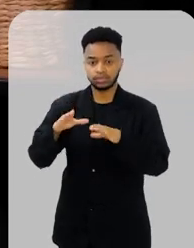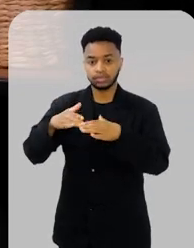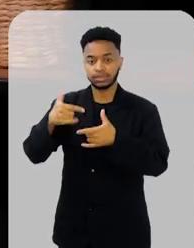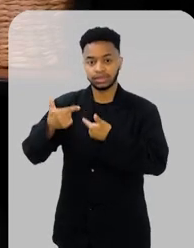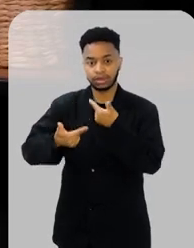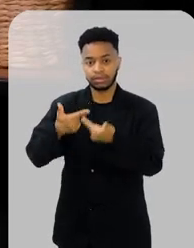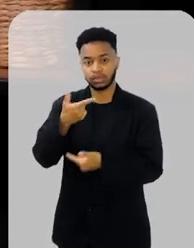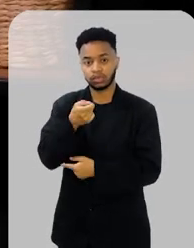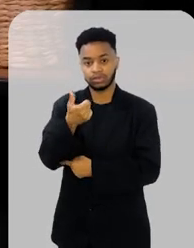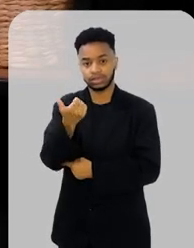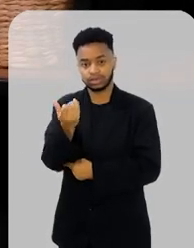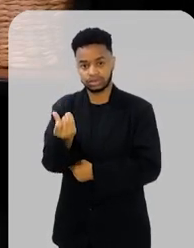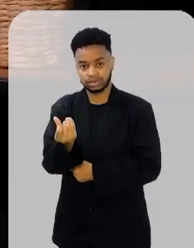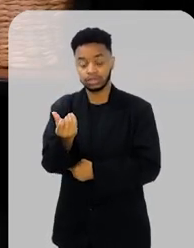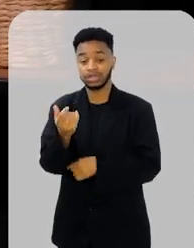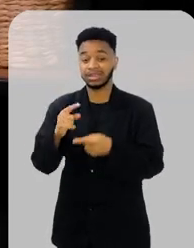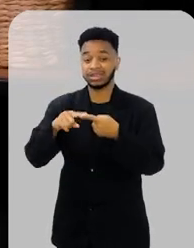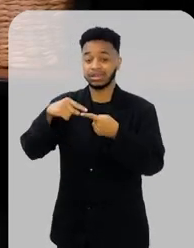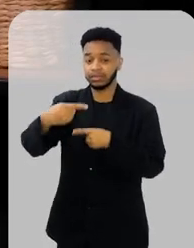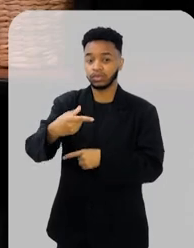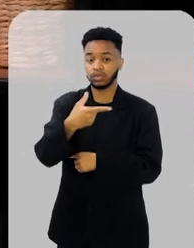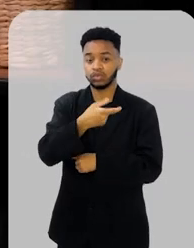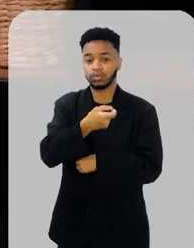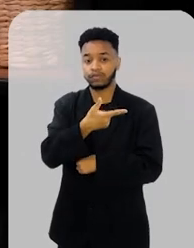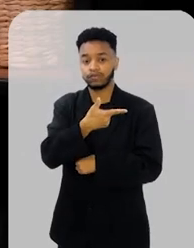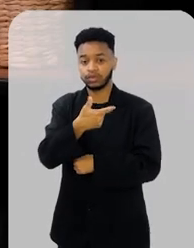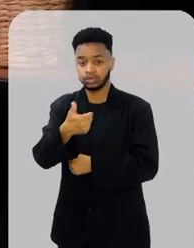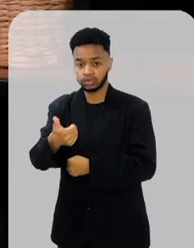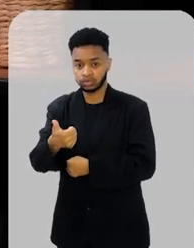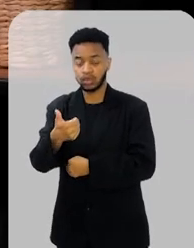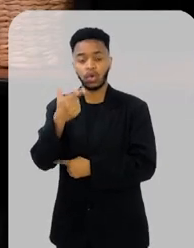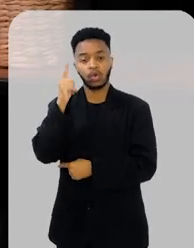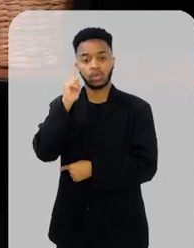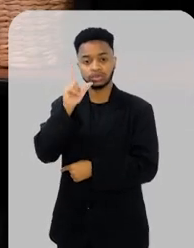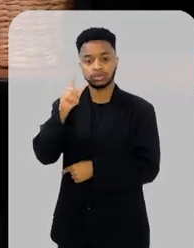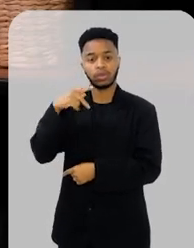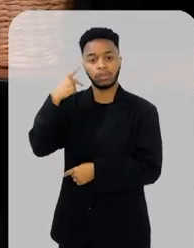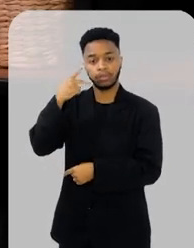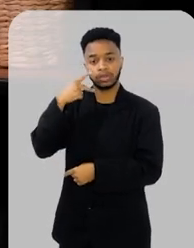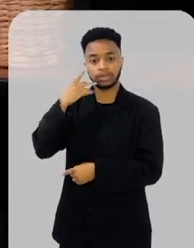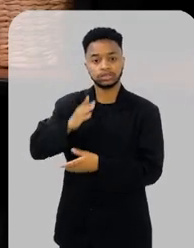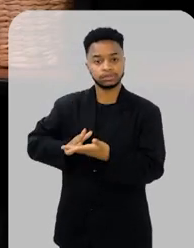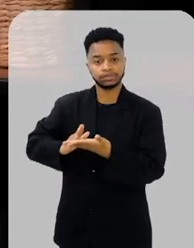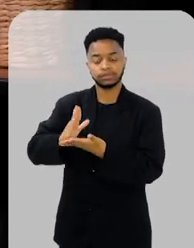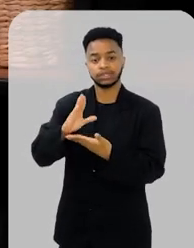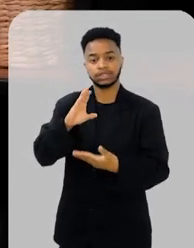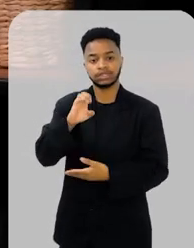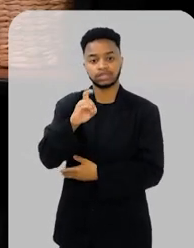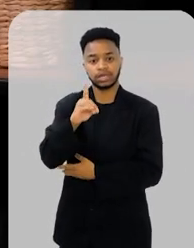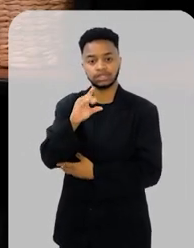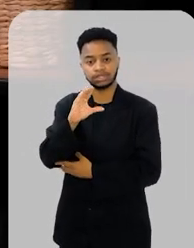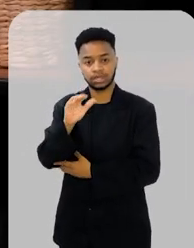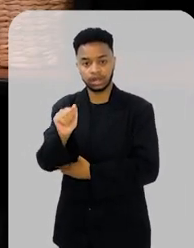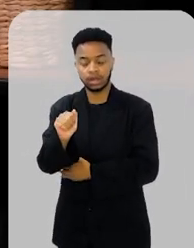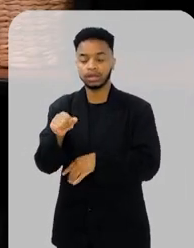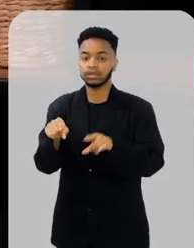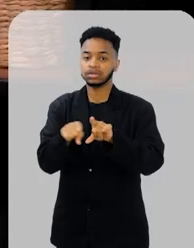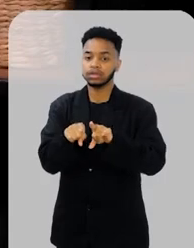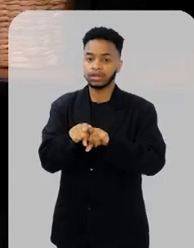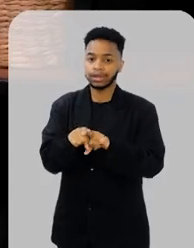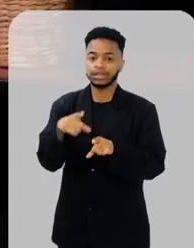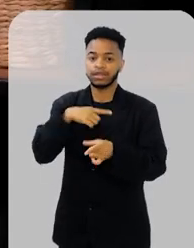constituímos o grupo de trabalho em 2016. Em 2021, essa política foi deliberada pelo SEDCA